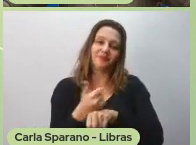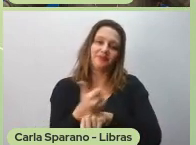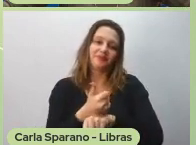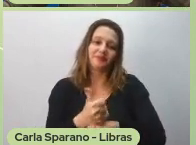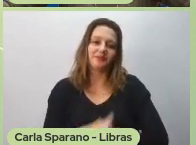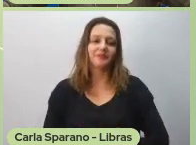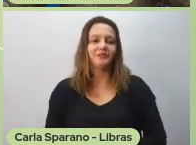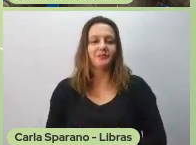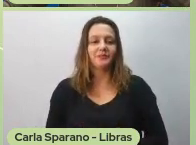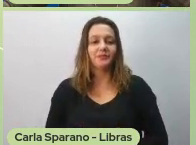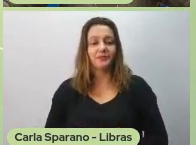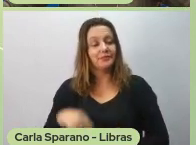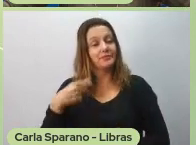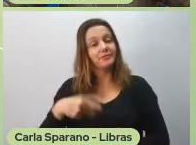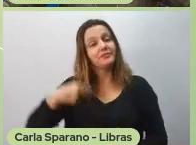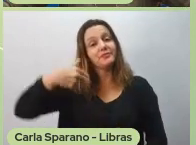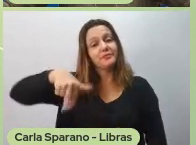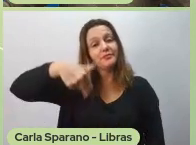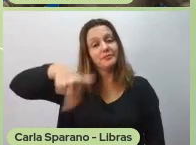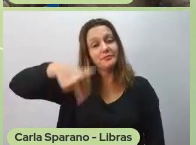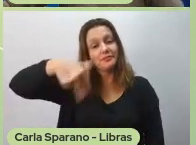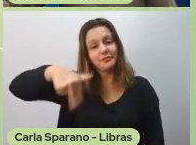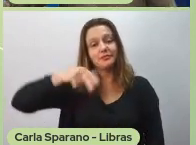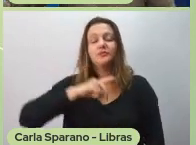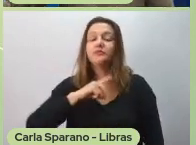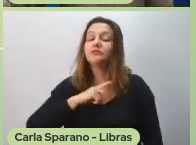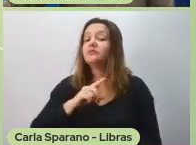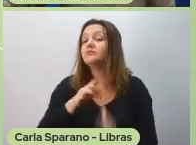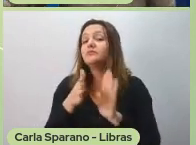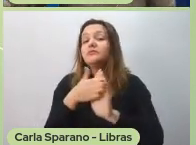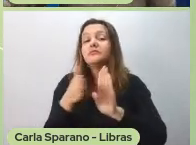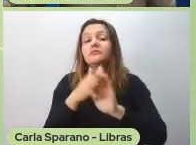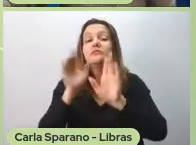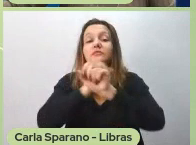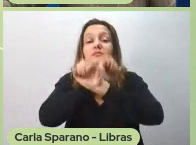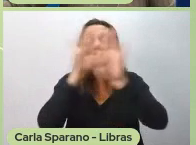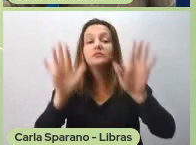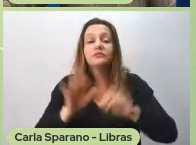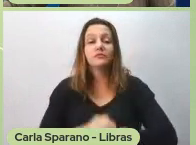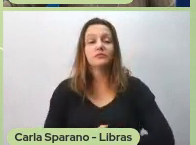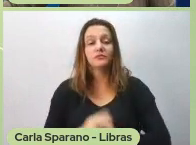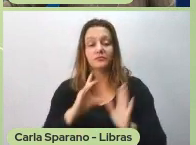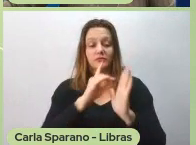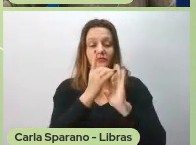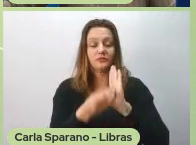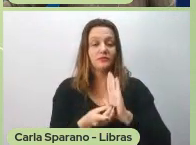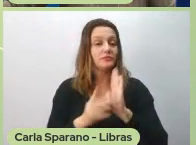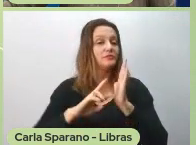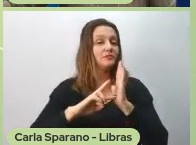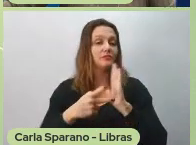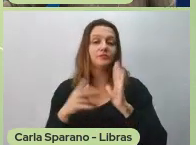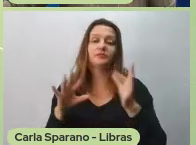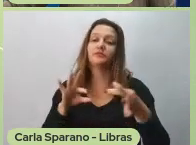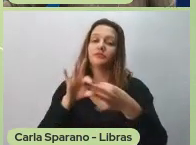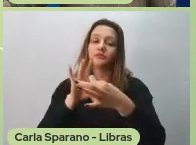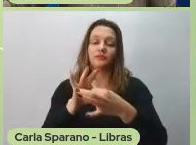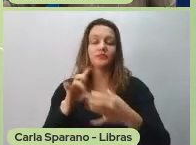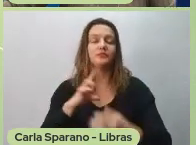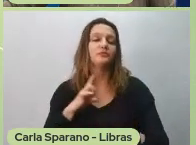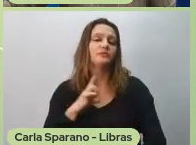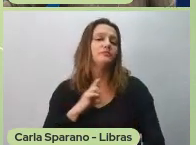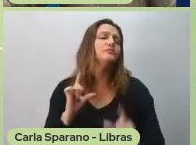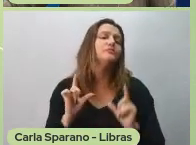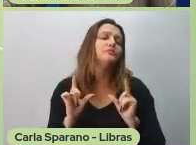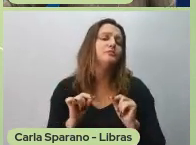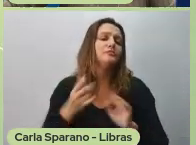Aqui na Vivo, temos um propósito muito claro, que é o digitalizar para aproximar, um propósito que tem na sua essência